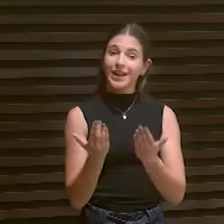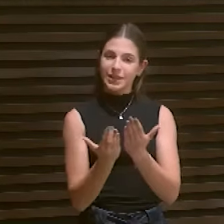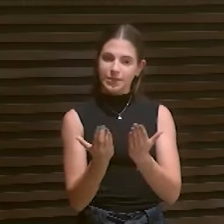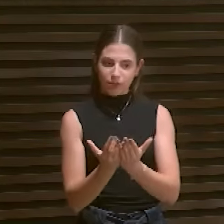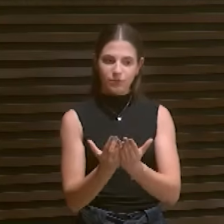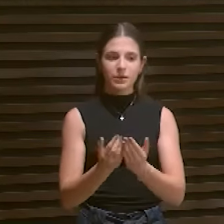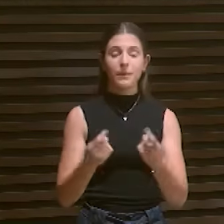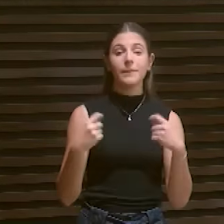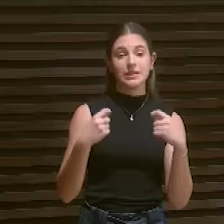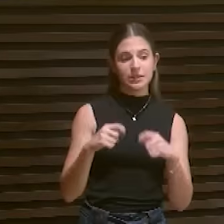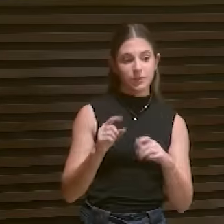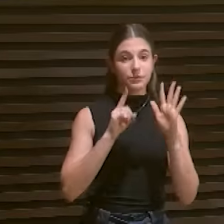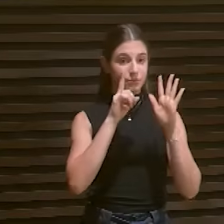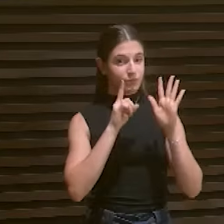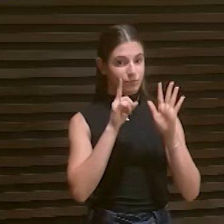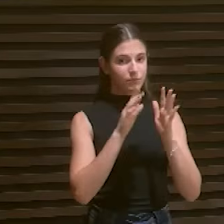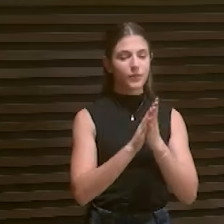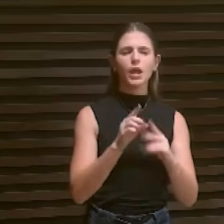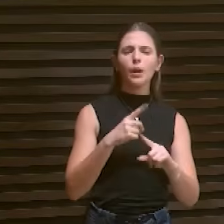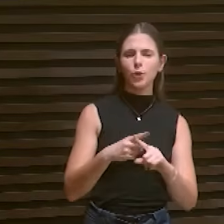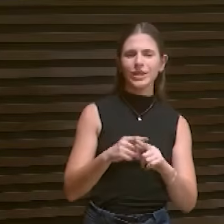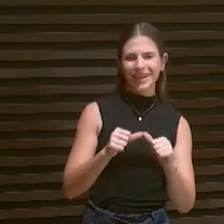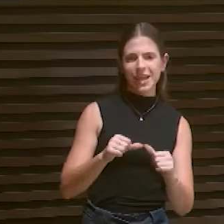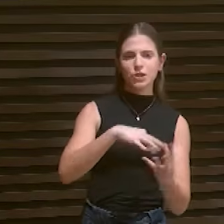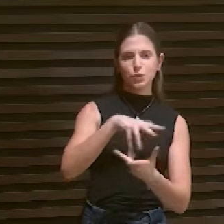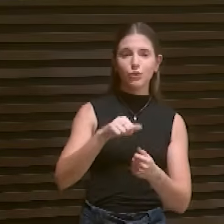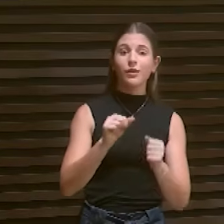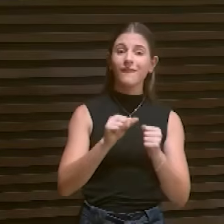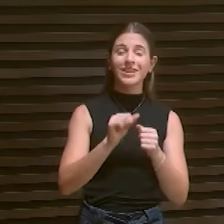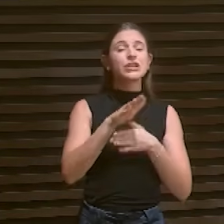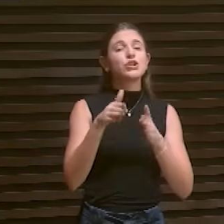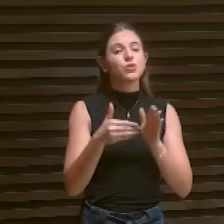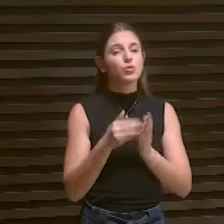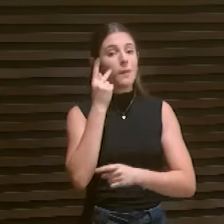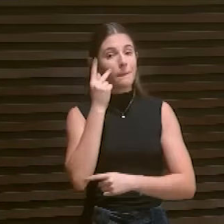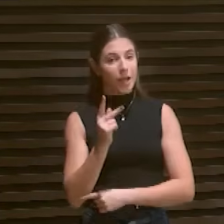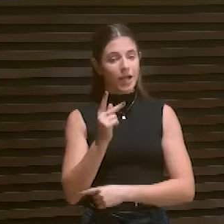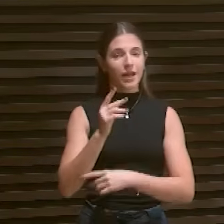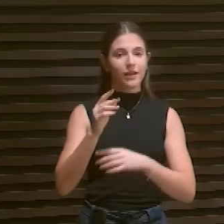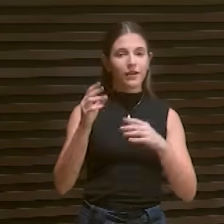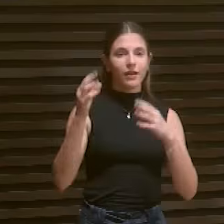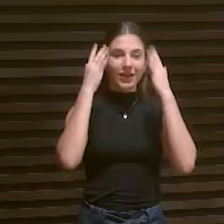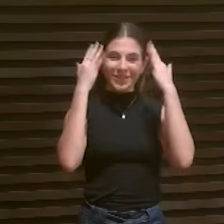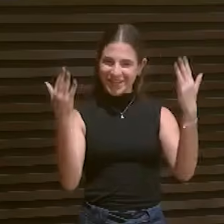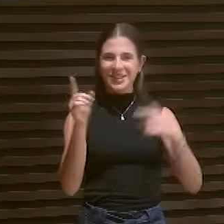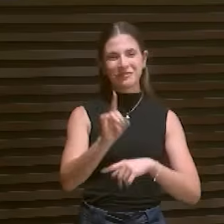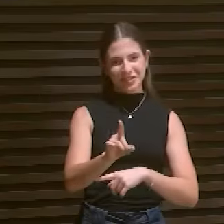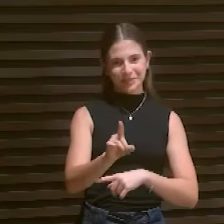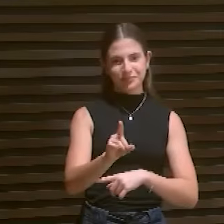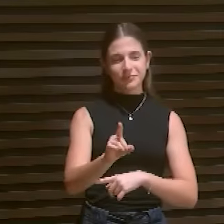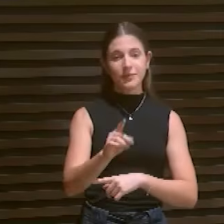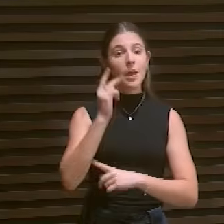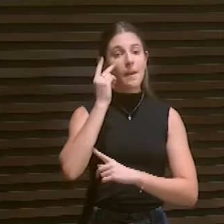muito cuidado. Porque este mundo vai fazer de tudo para distrair você, para tirar o